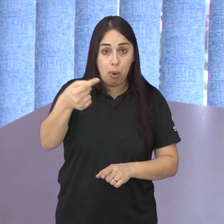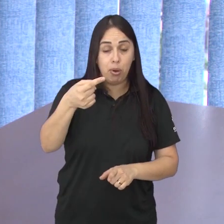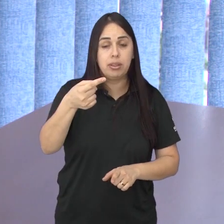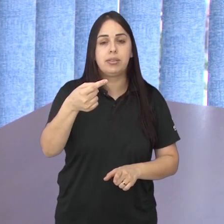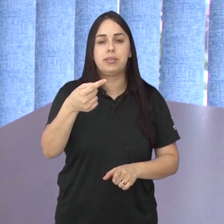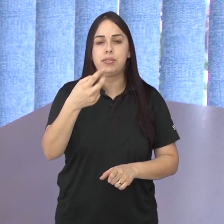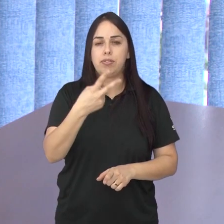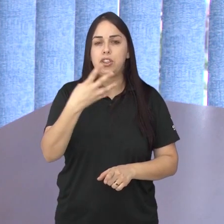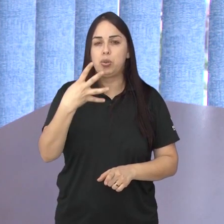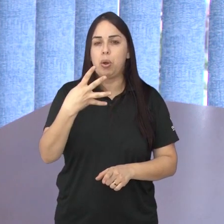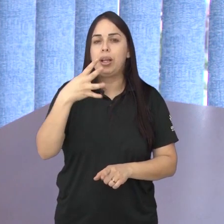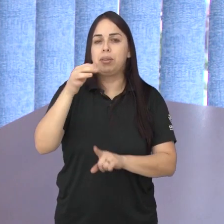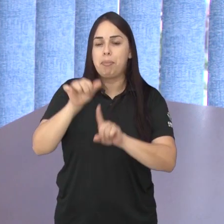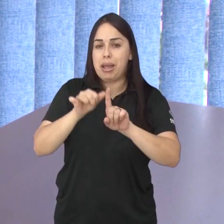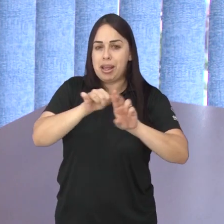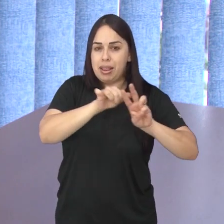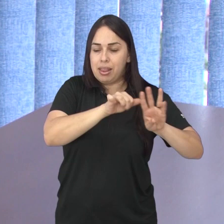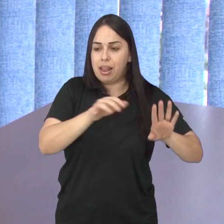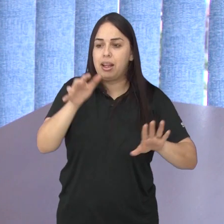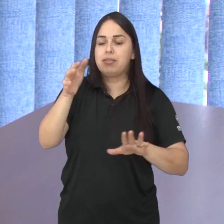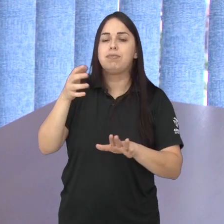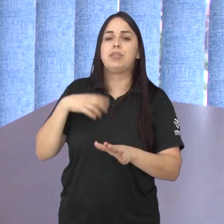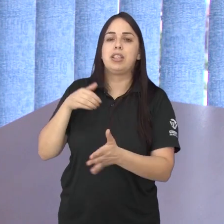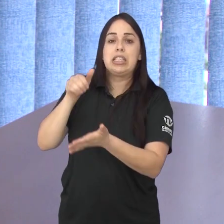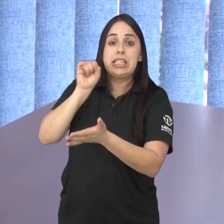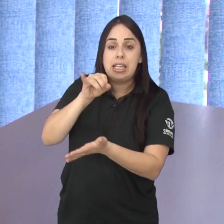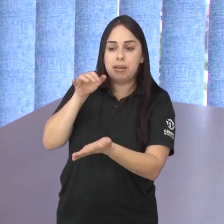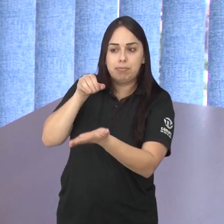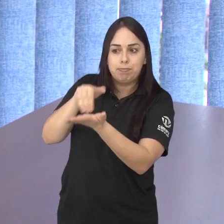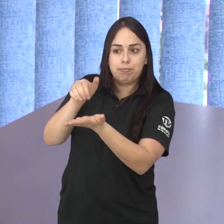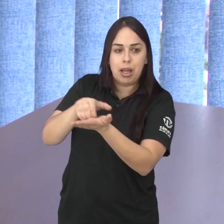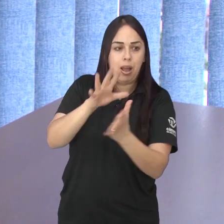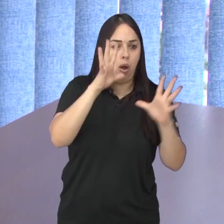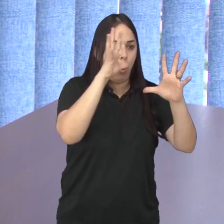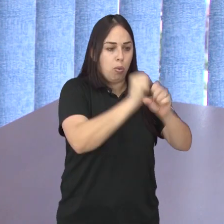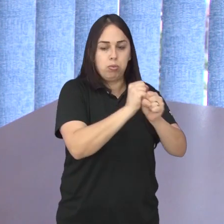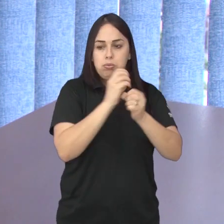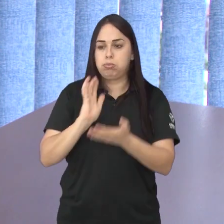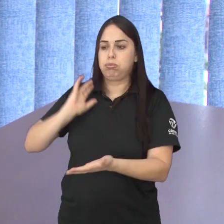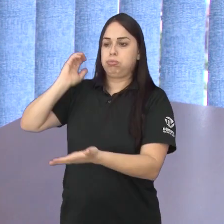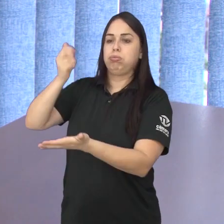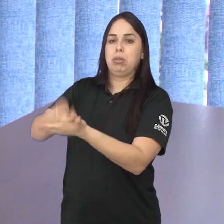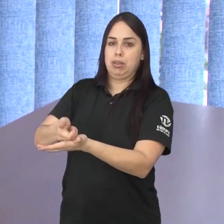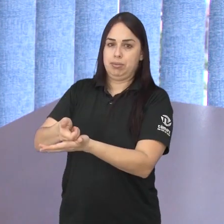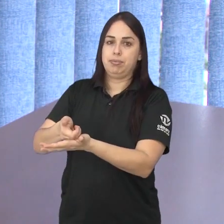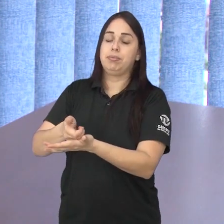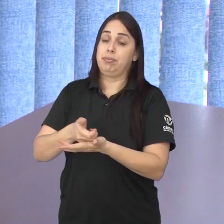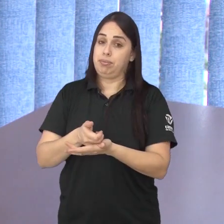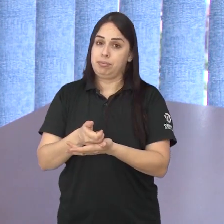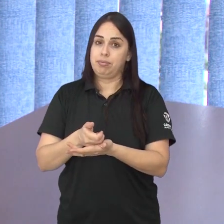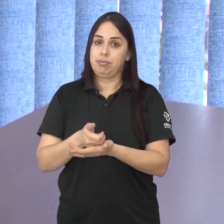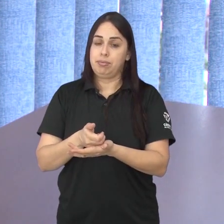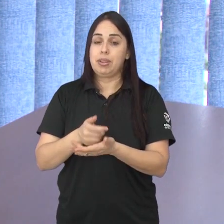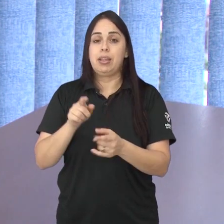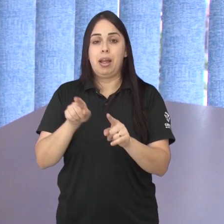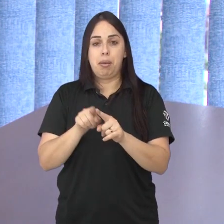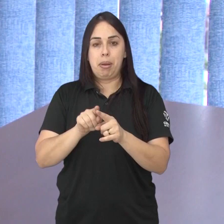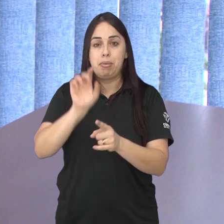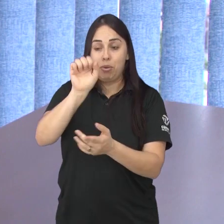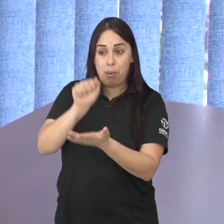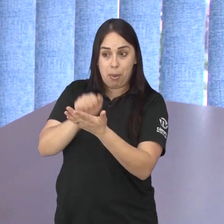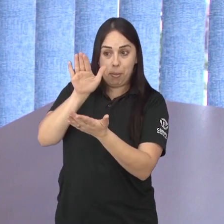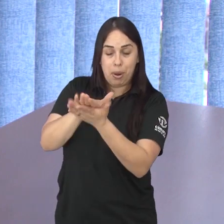24 meses, se demitido por justa causa, ele poderá receber o valor integral da conta vinculada. Então, vai sacar os valores da multa fundiária